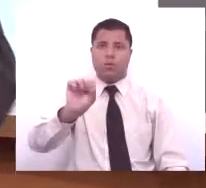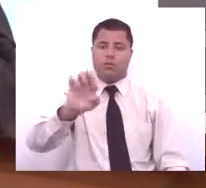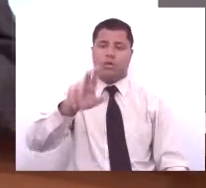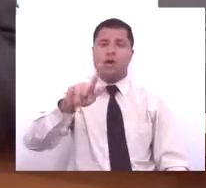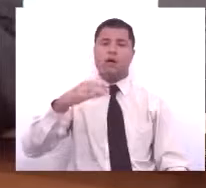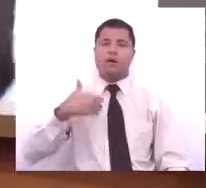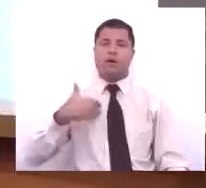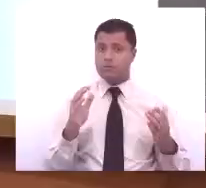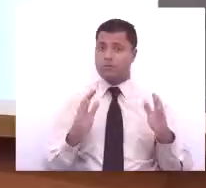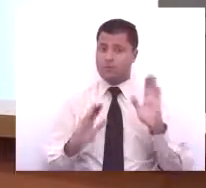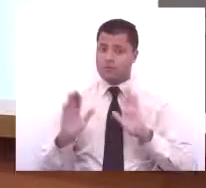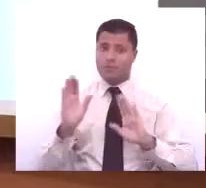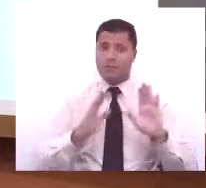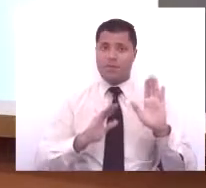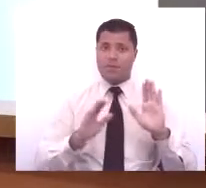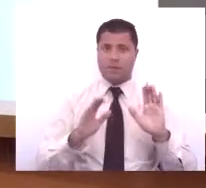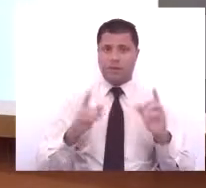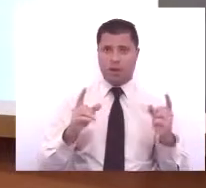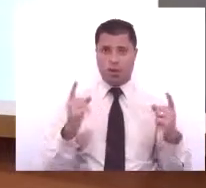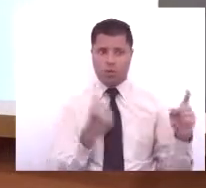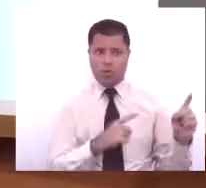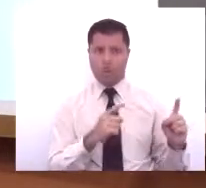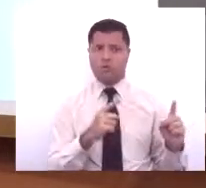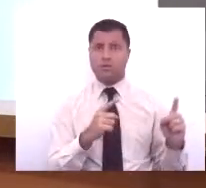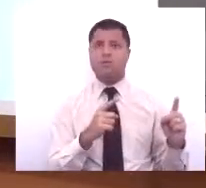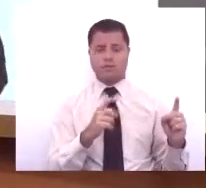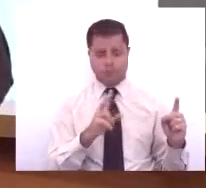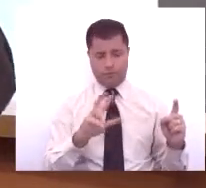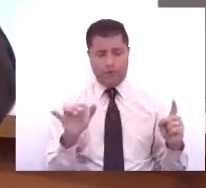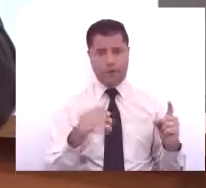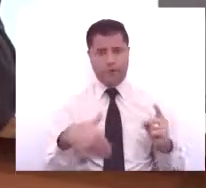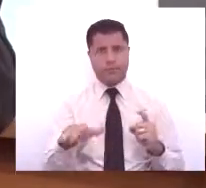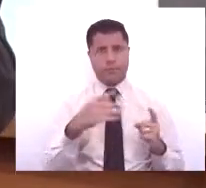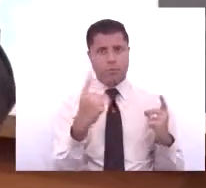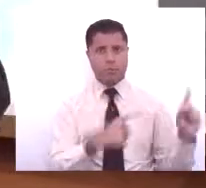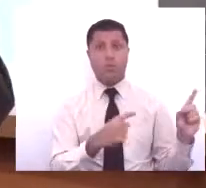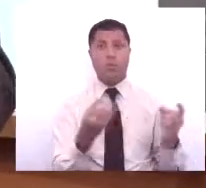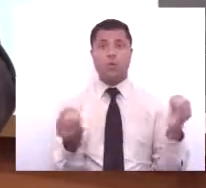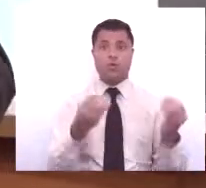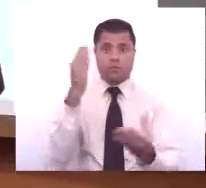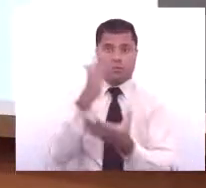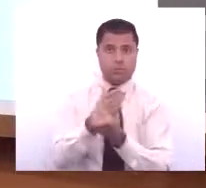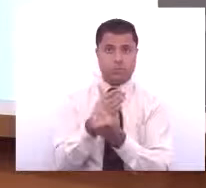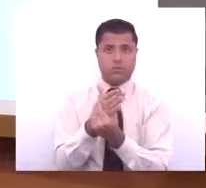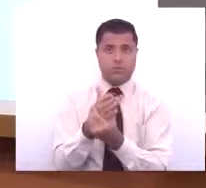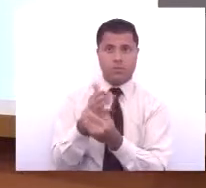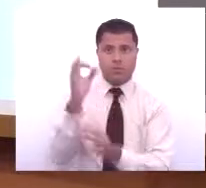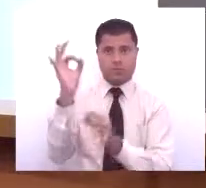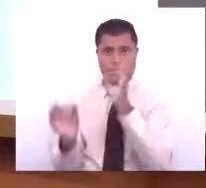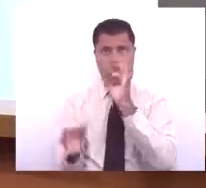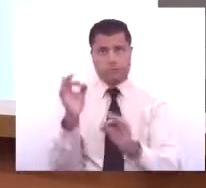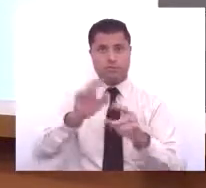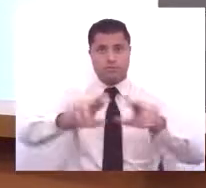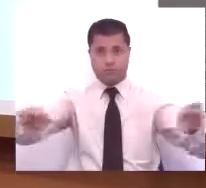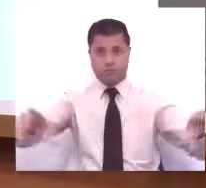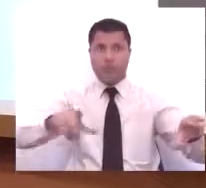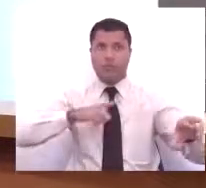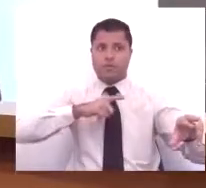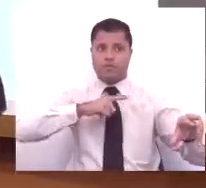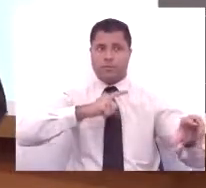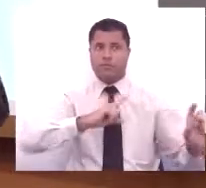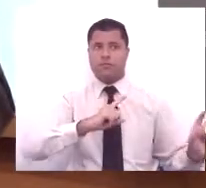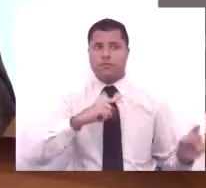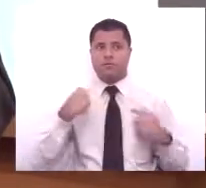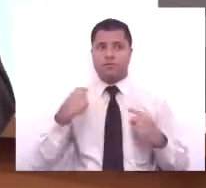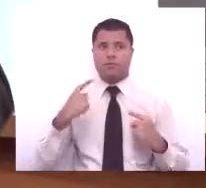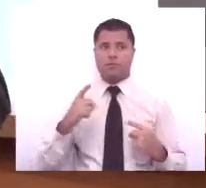de Guarulhos. Estaremos estudando, ingressando judicialmente por danos morais.